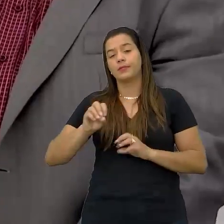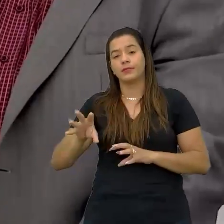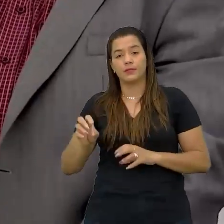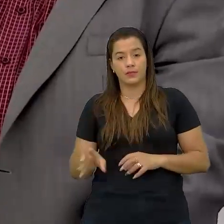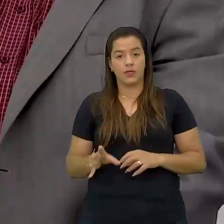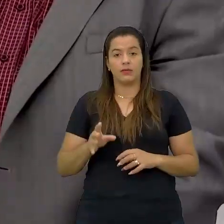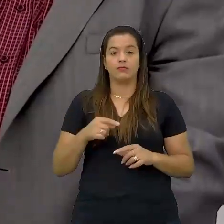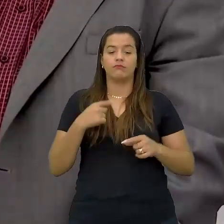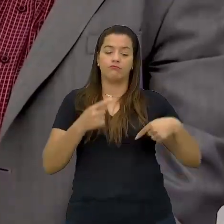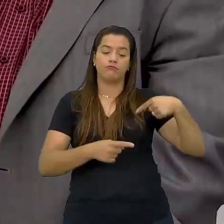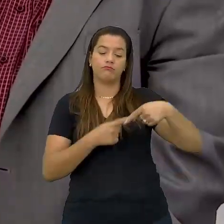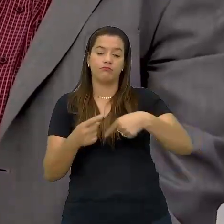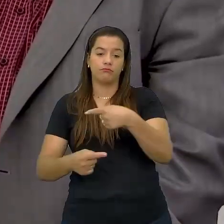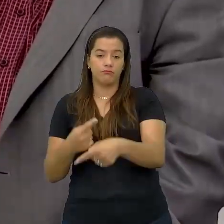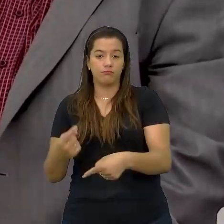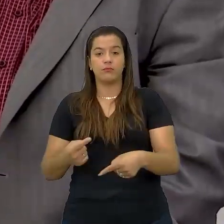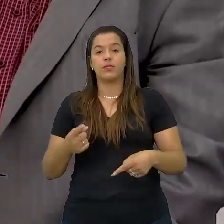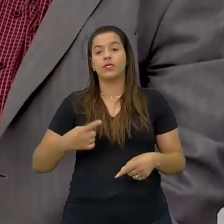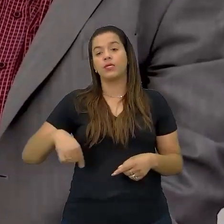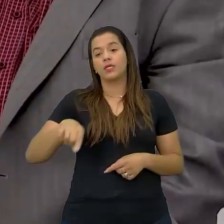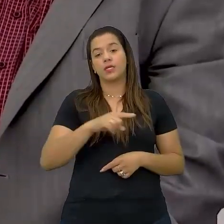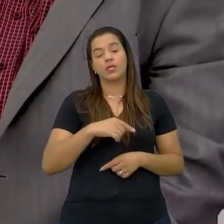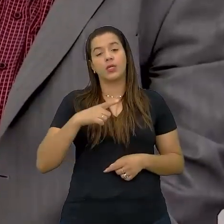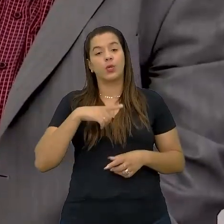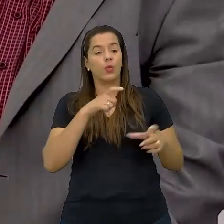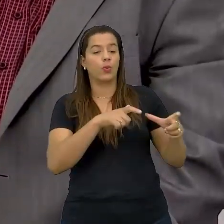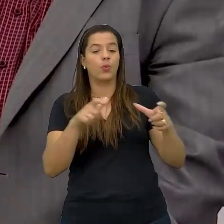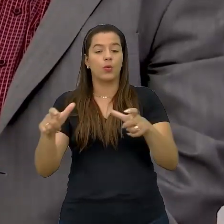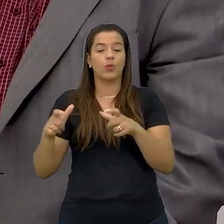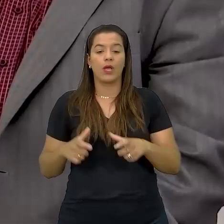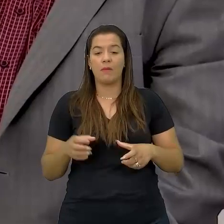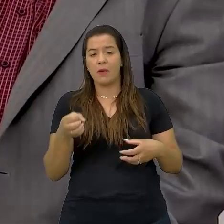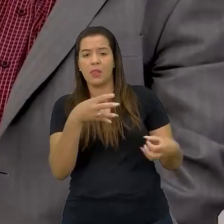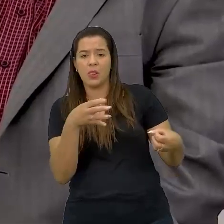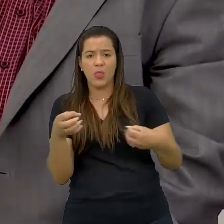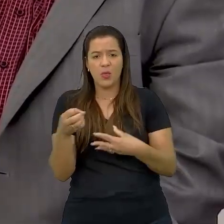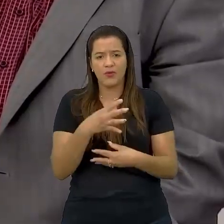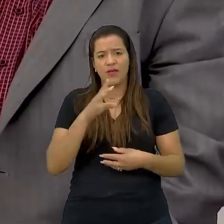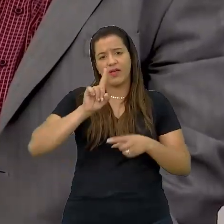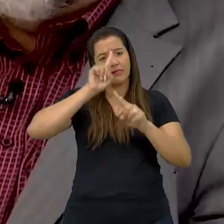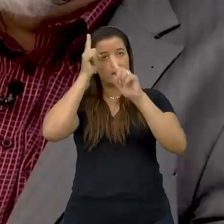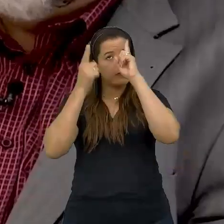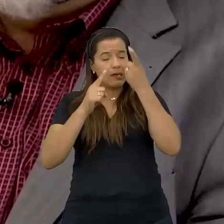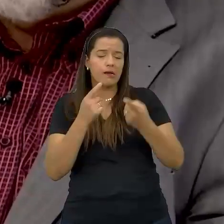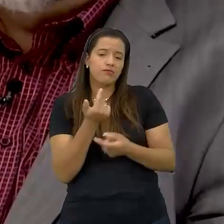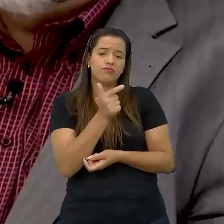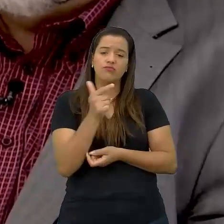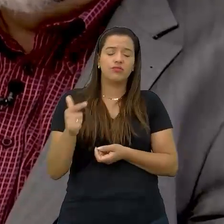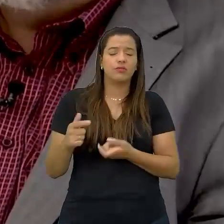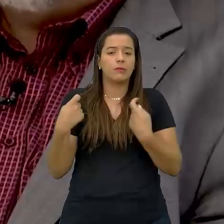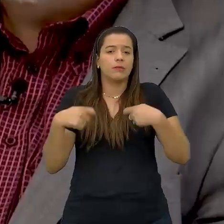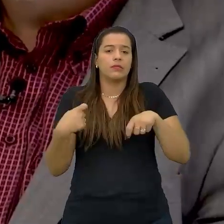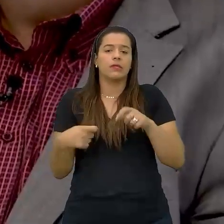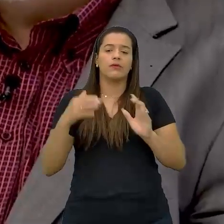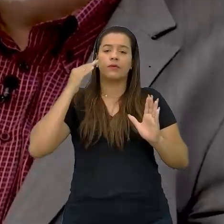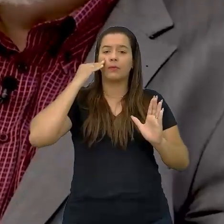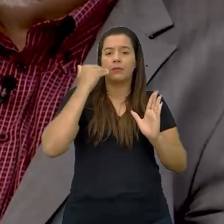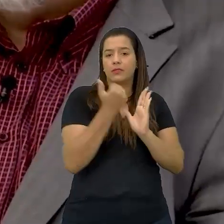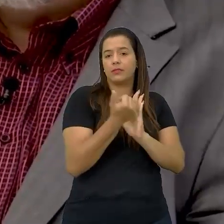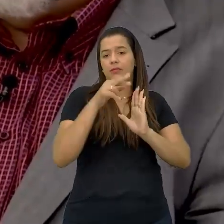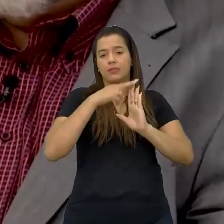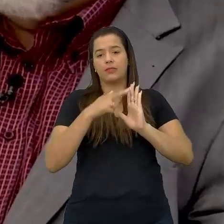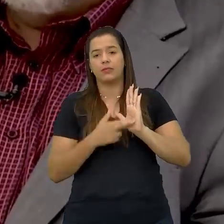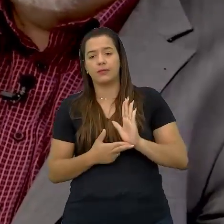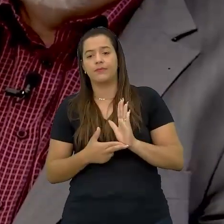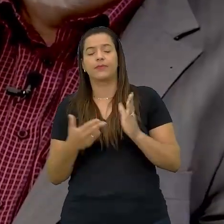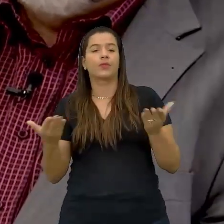reiterativa ou reprodutiva, na qual não havia tanto território para a inovação, né, para a criação, em que você pega uma criança que aos 5, 6